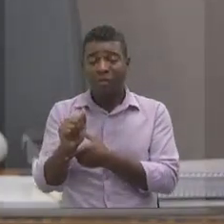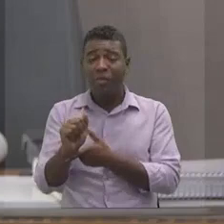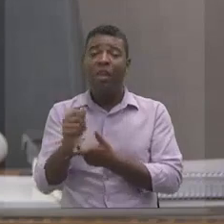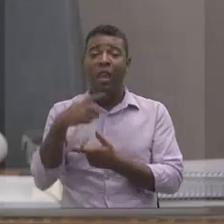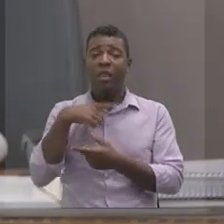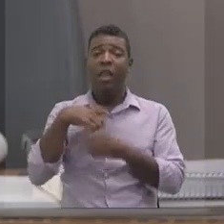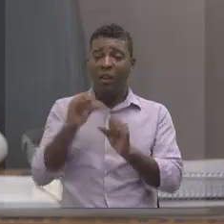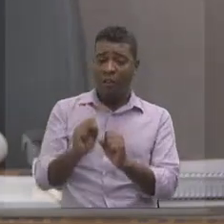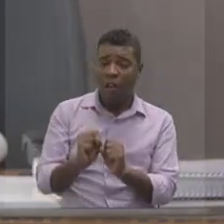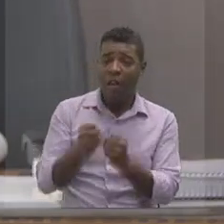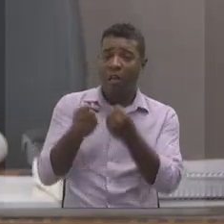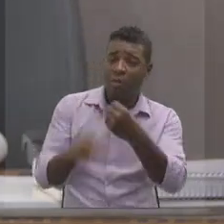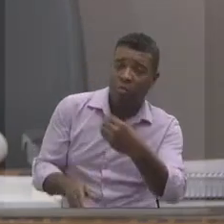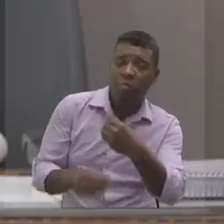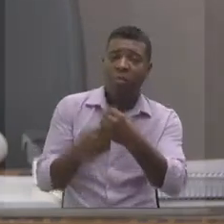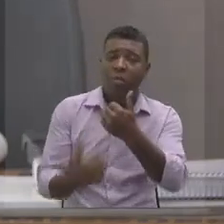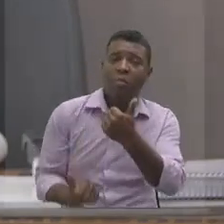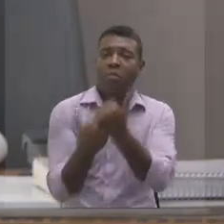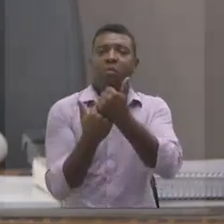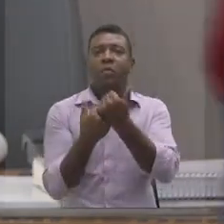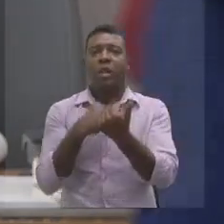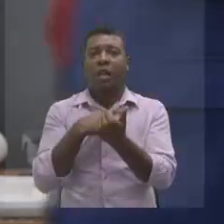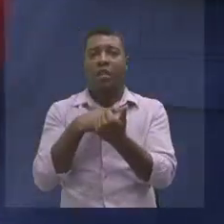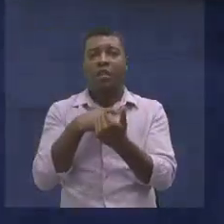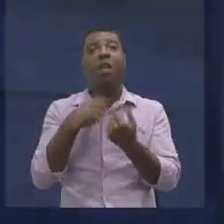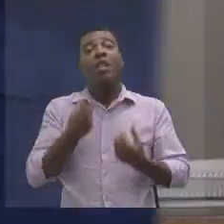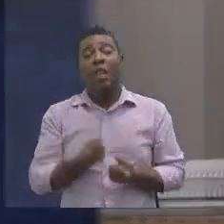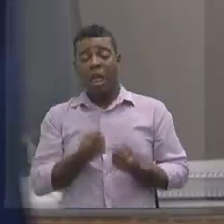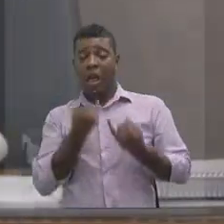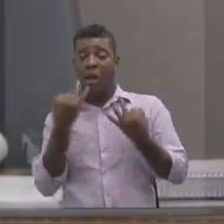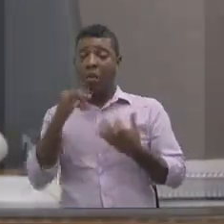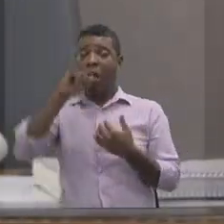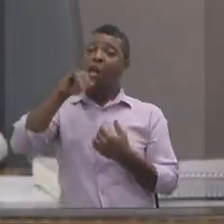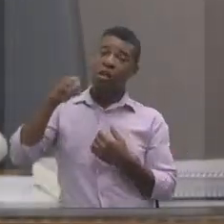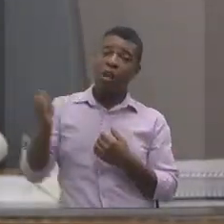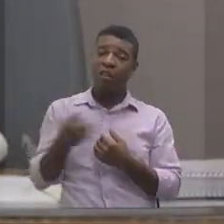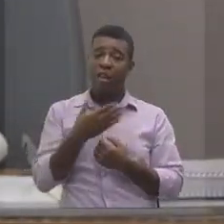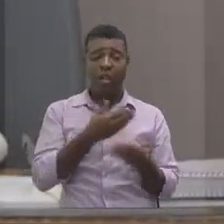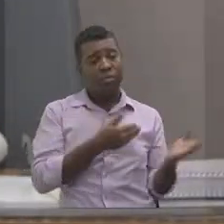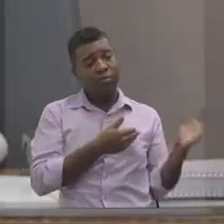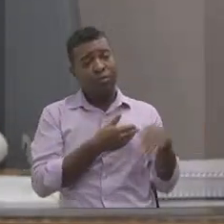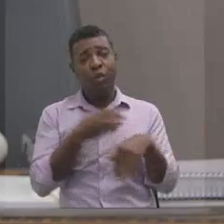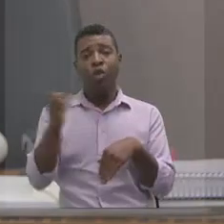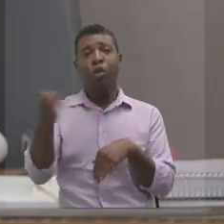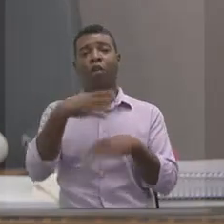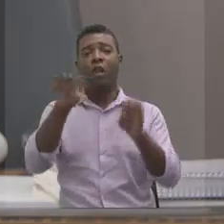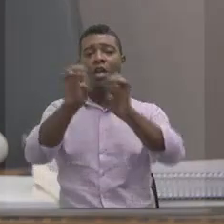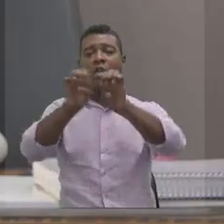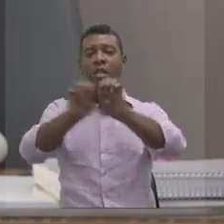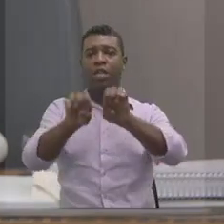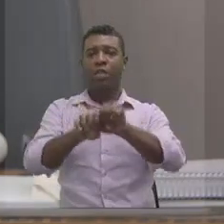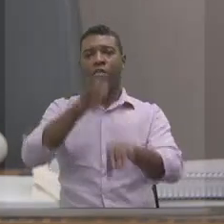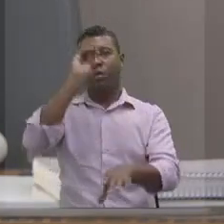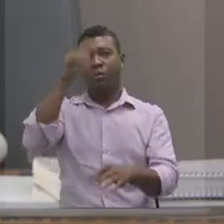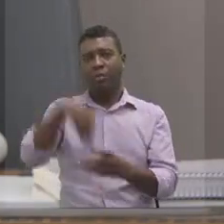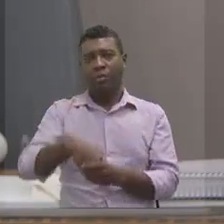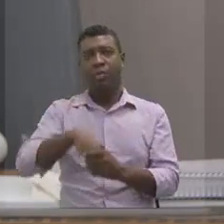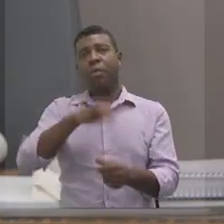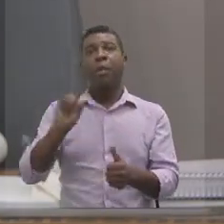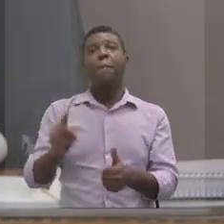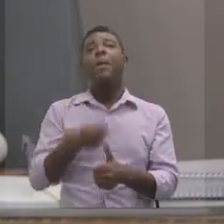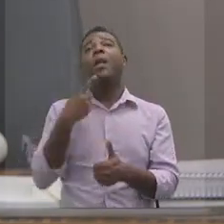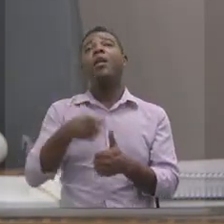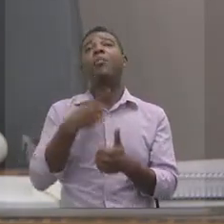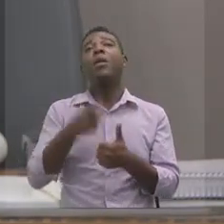algumas né algumas inovações trazidas A partir dessa nova estrutura a primeira delas né